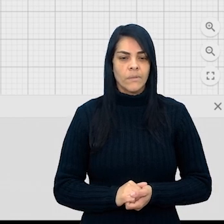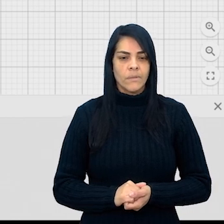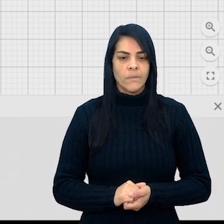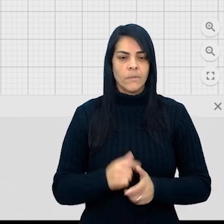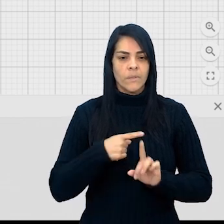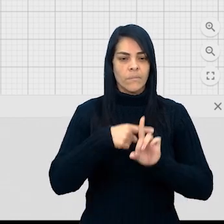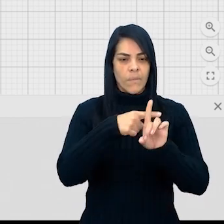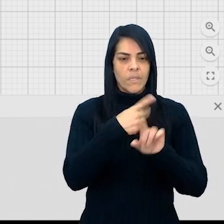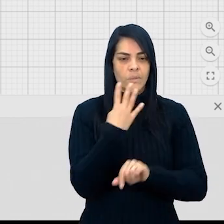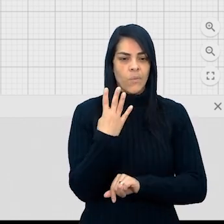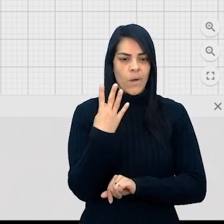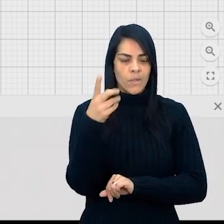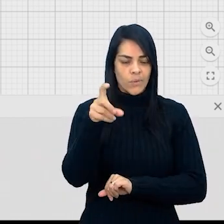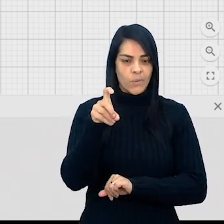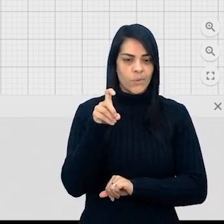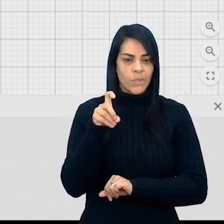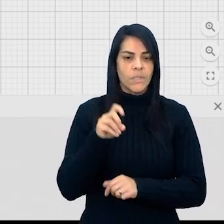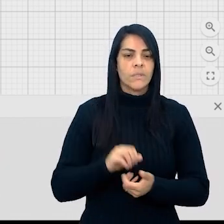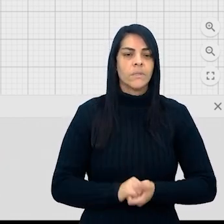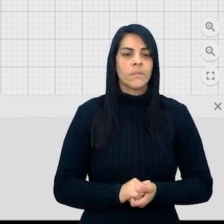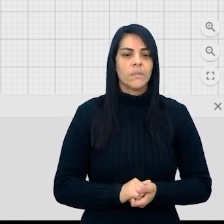Mais 4x